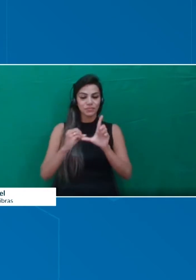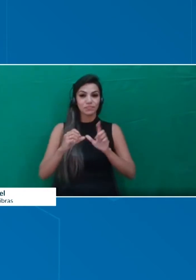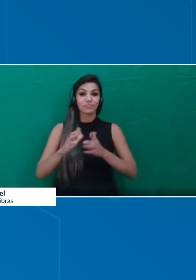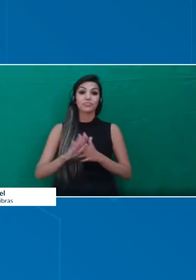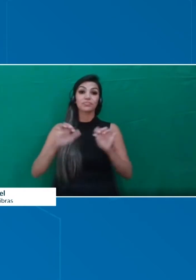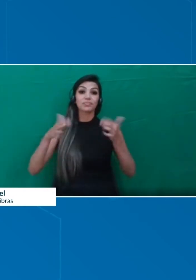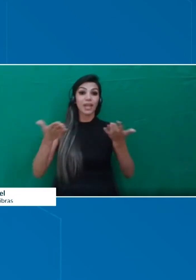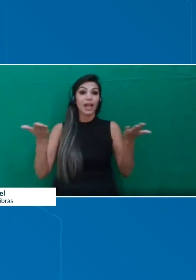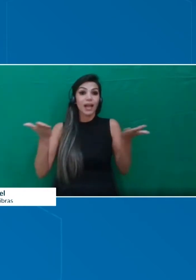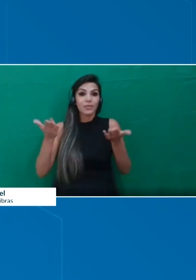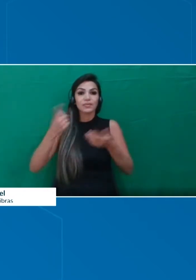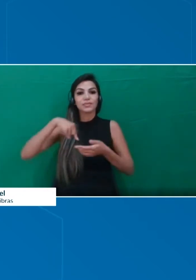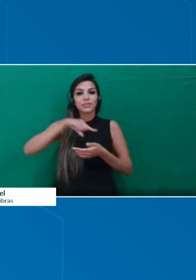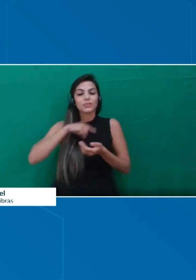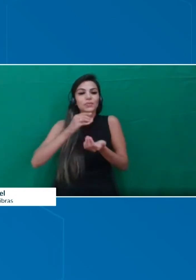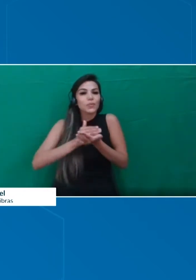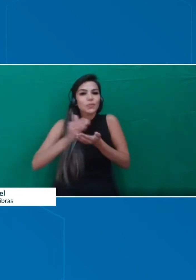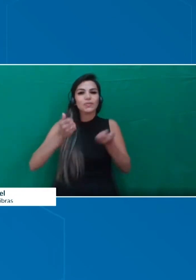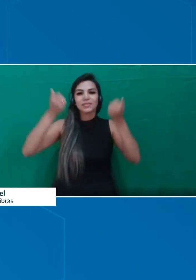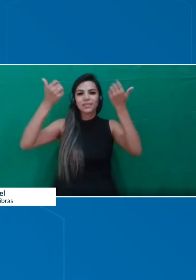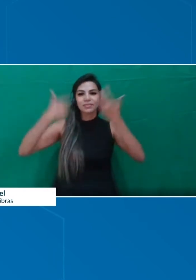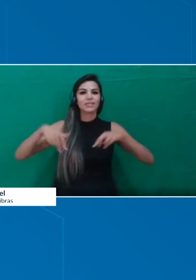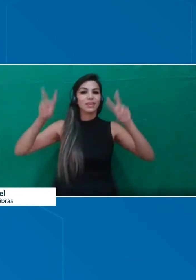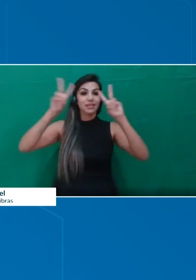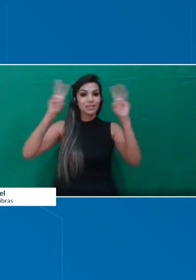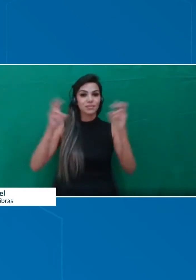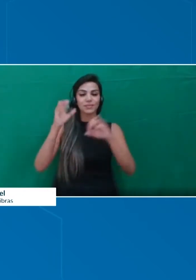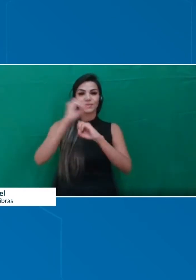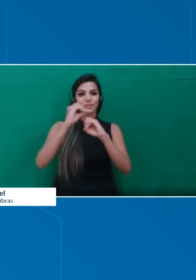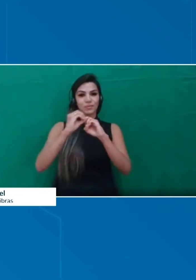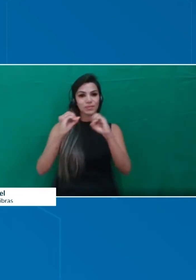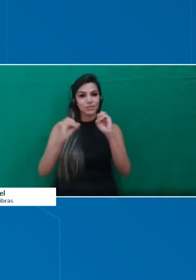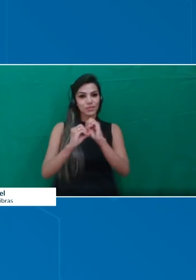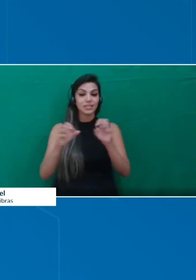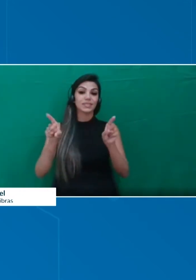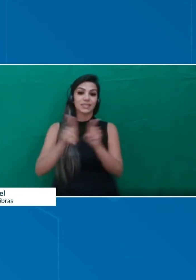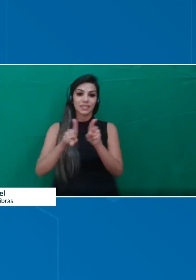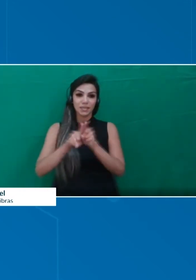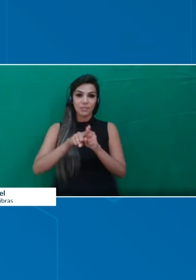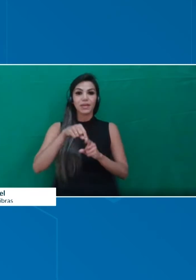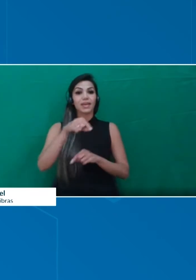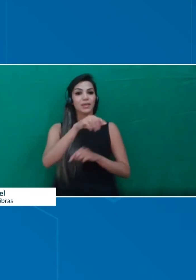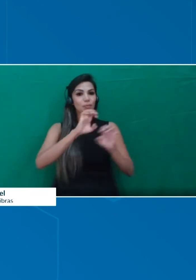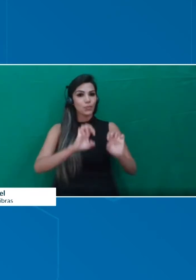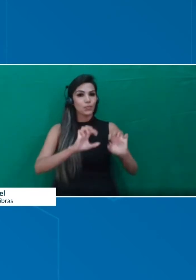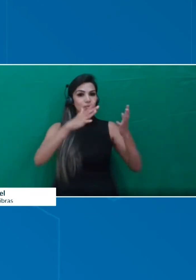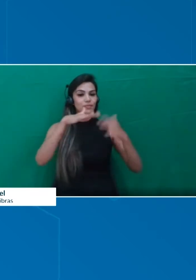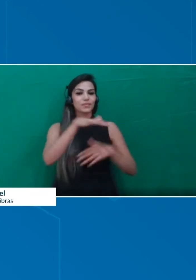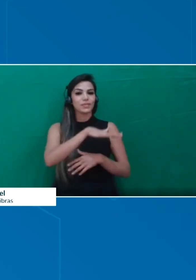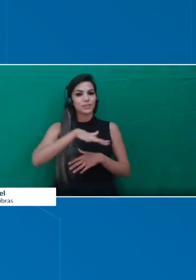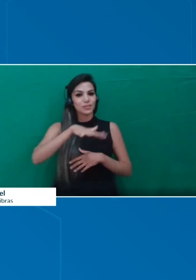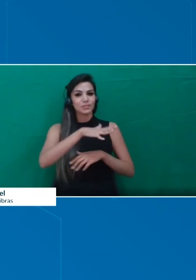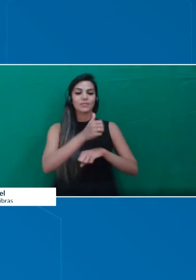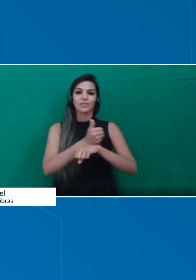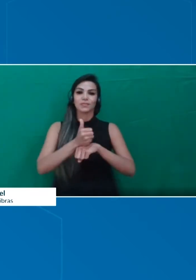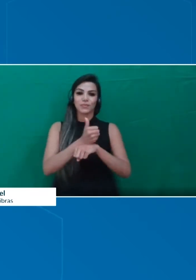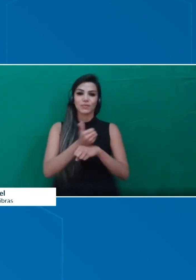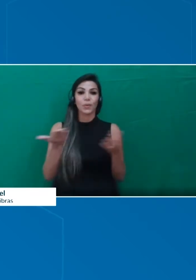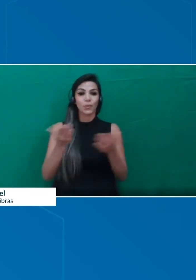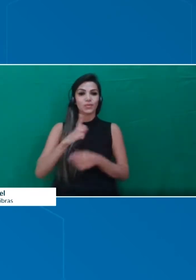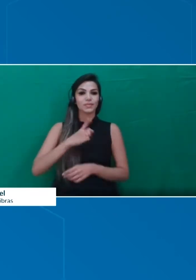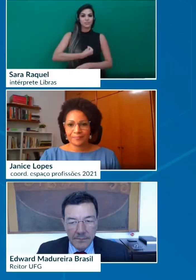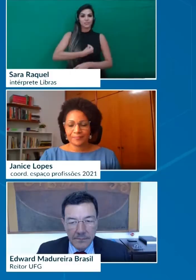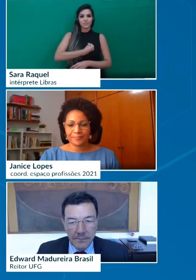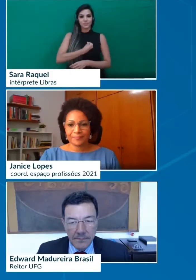falar sobre a Universidade Federal de Goiás e também sobre o Espaço das Profissões, nós estamos aqui com o